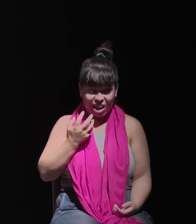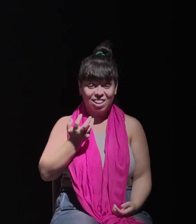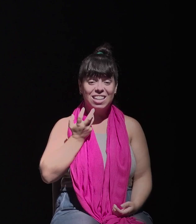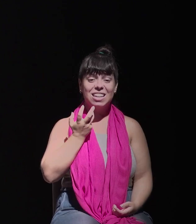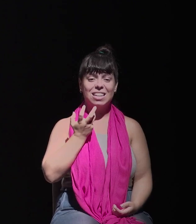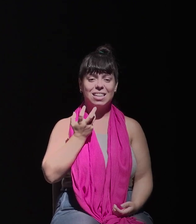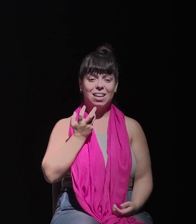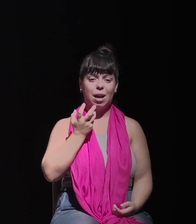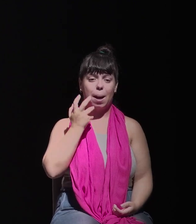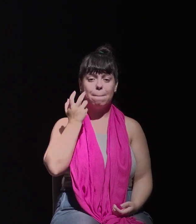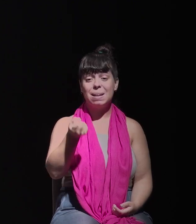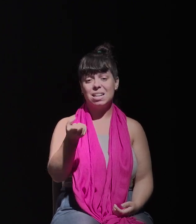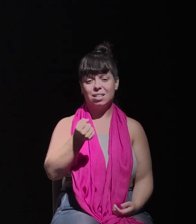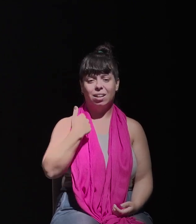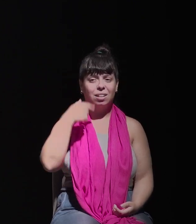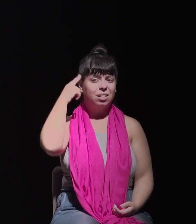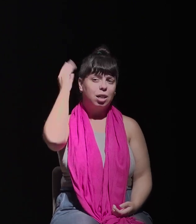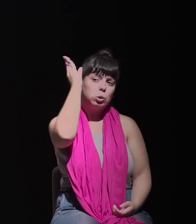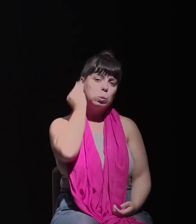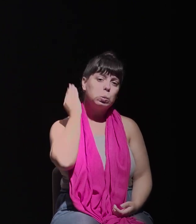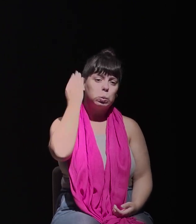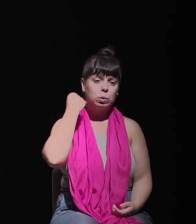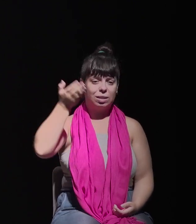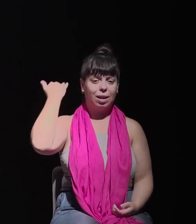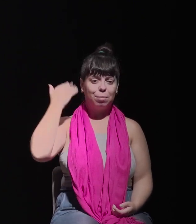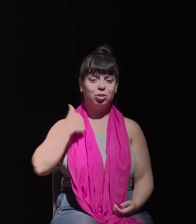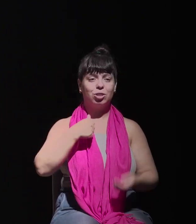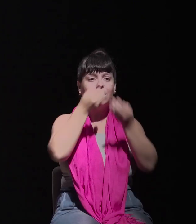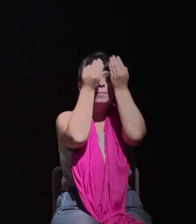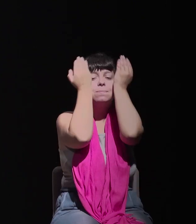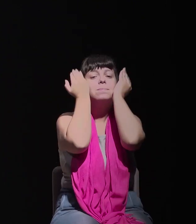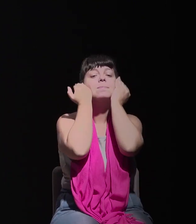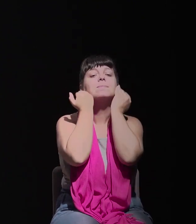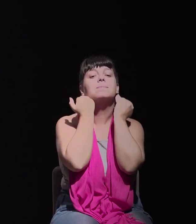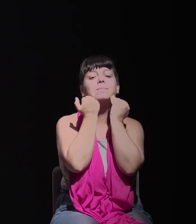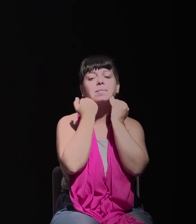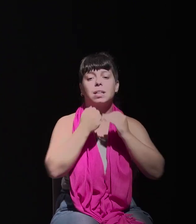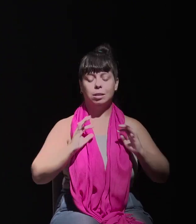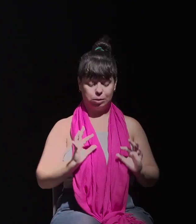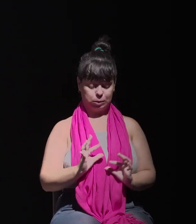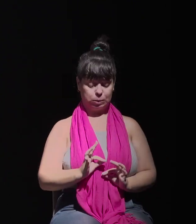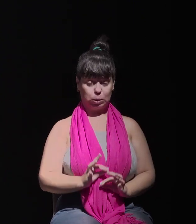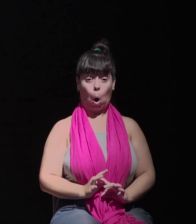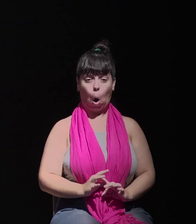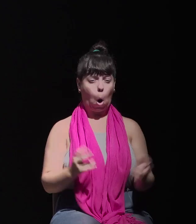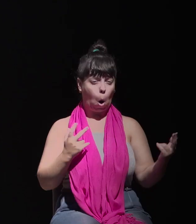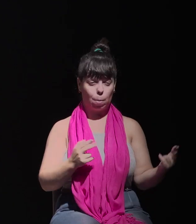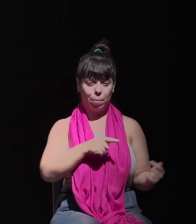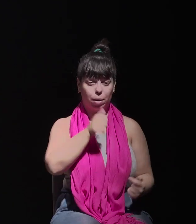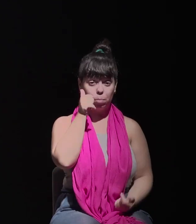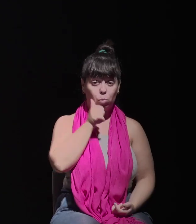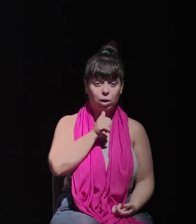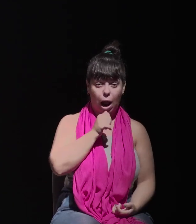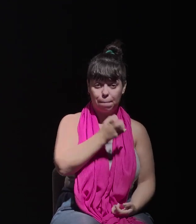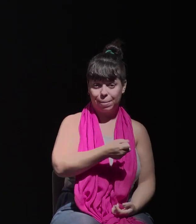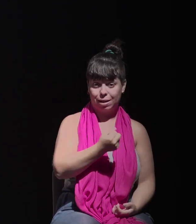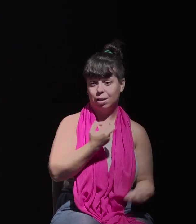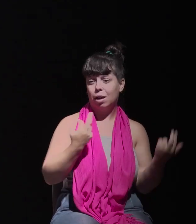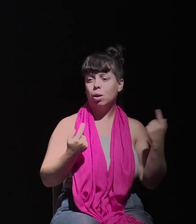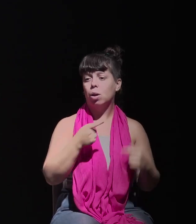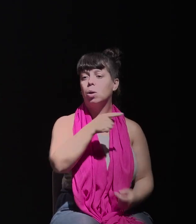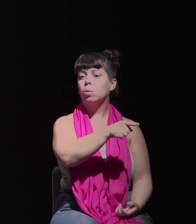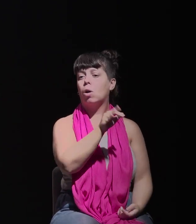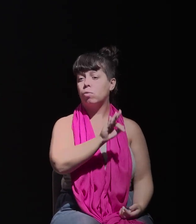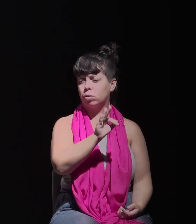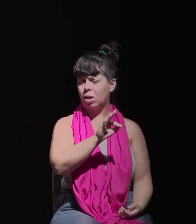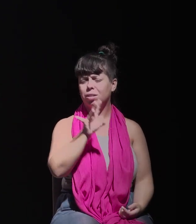ela alisava o cabelo. Naquela época era comum as perucas Chanel liso, botava tailleur, porque ela queria parecer como as mulheres brancas da universidade.